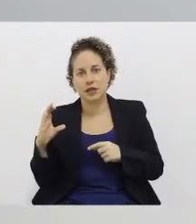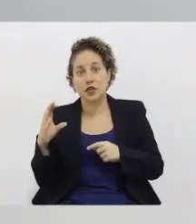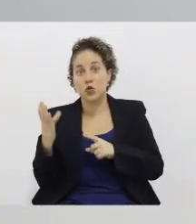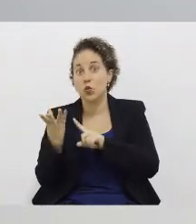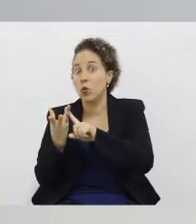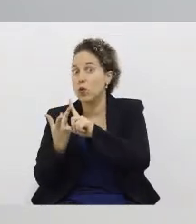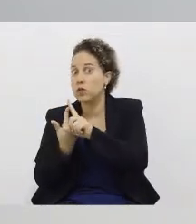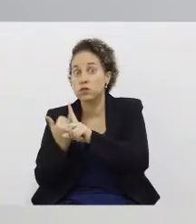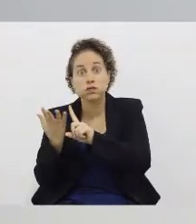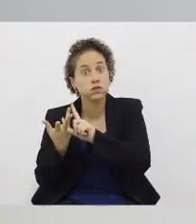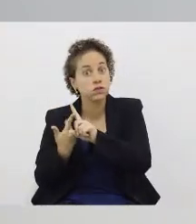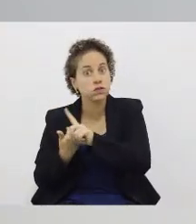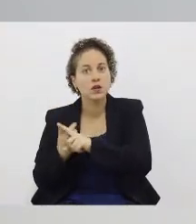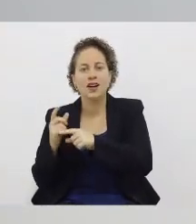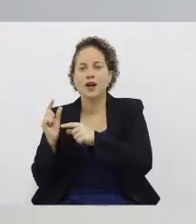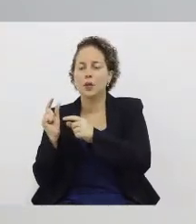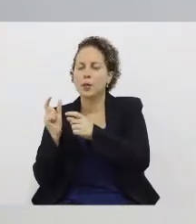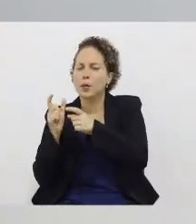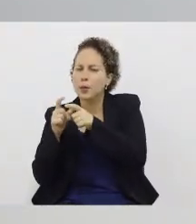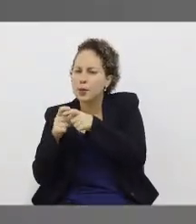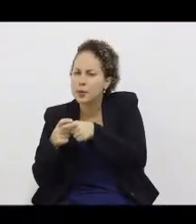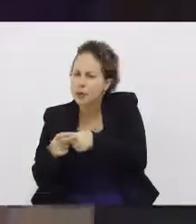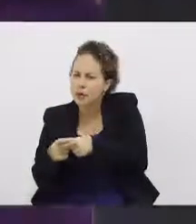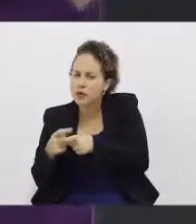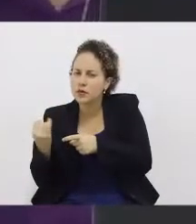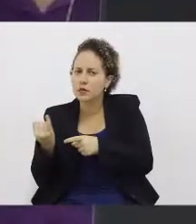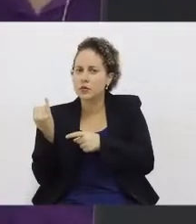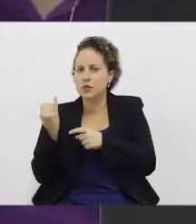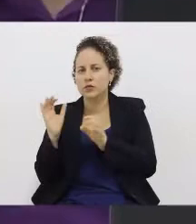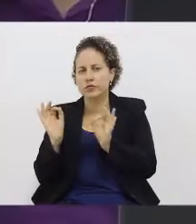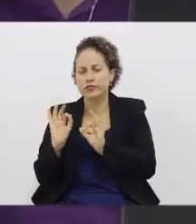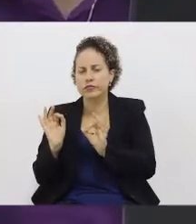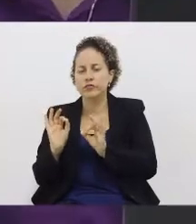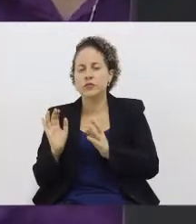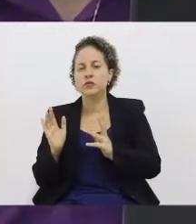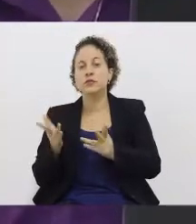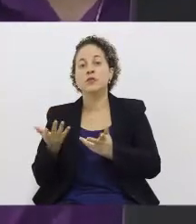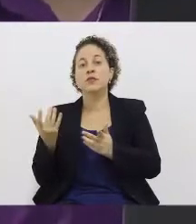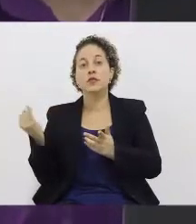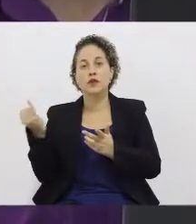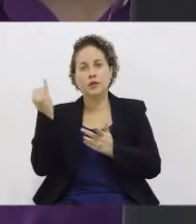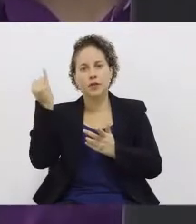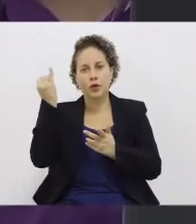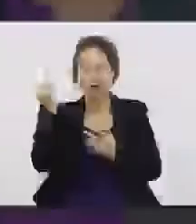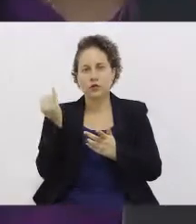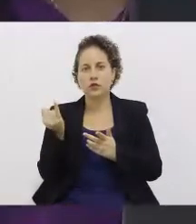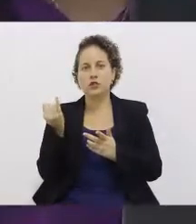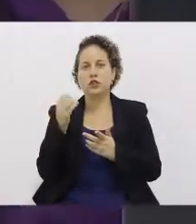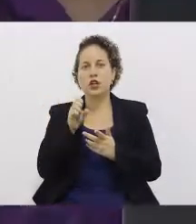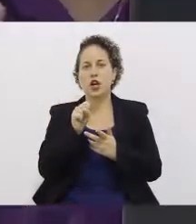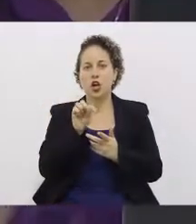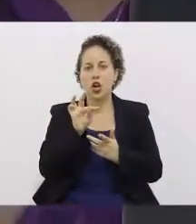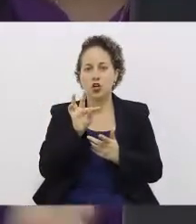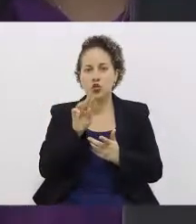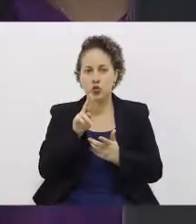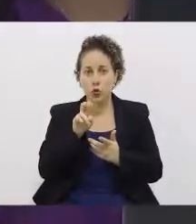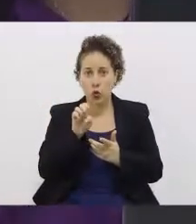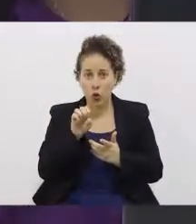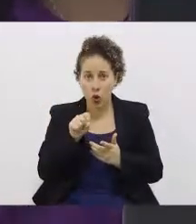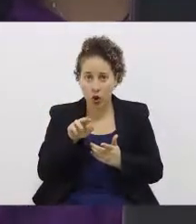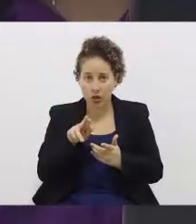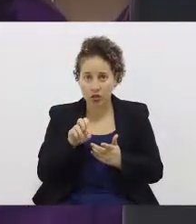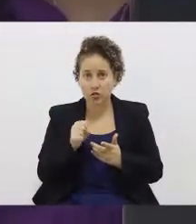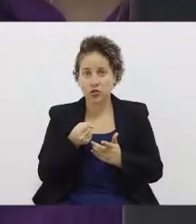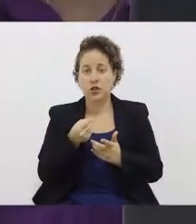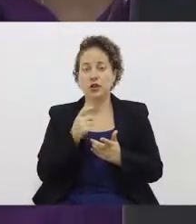muitos itens, mas em pouco volume ou menor importância. Um ponto muito importante a ressaltar na gestão de estoques e que também faz muita